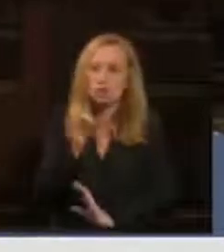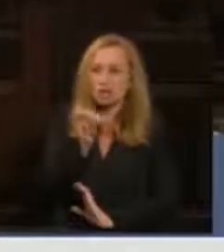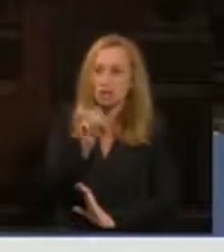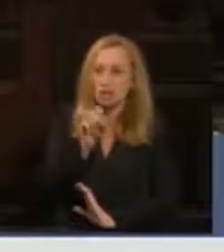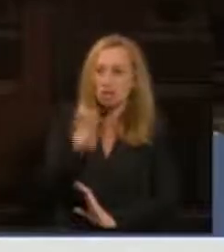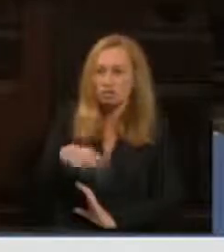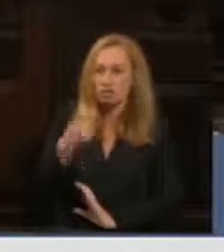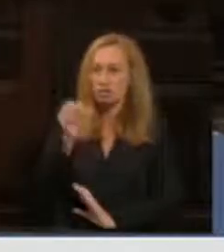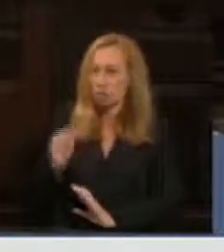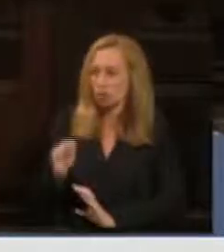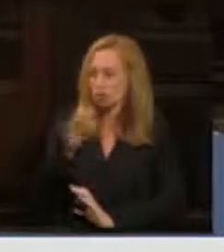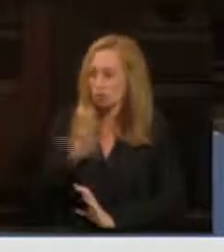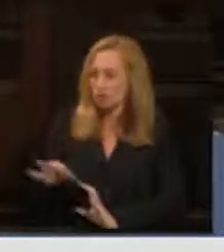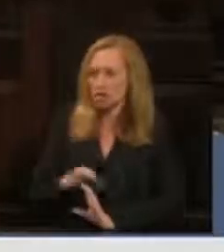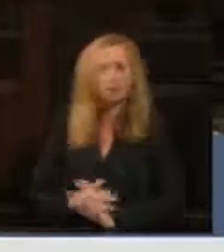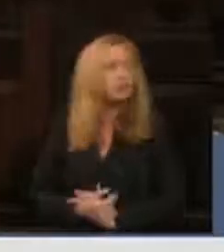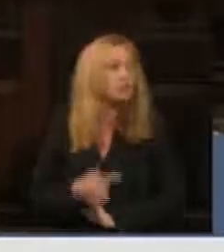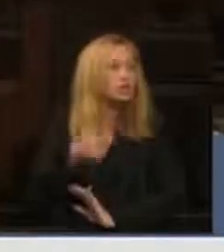6,8%.